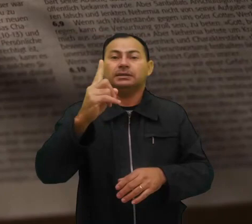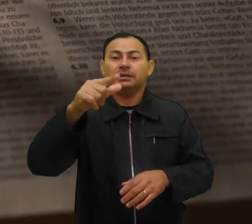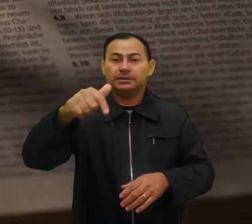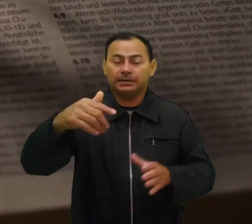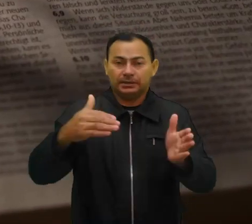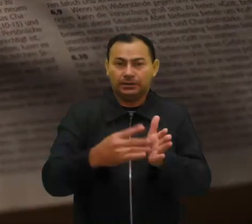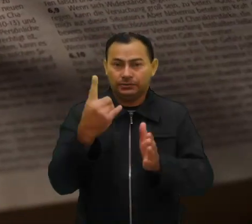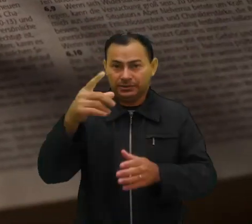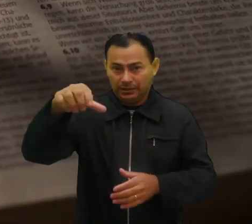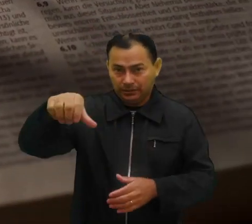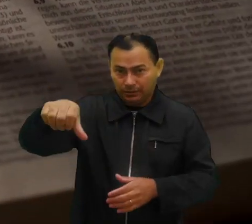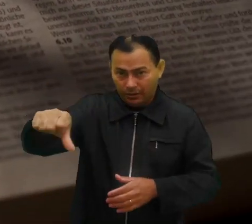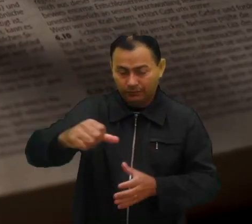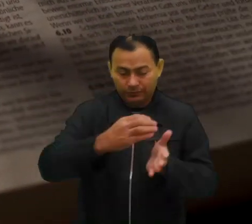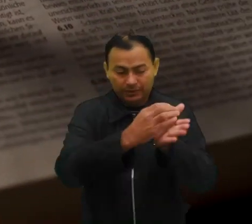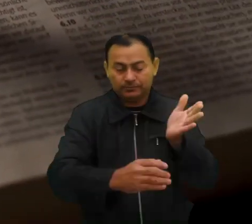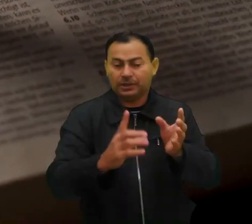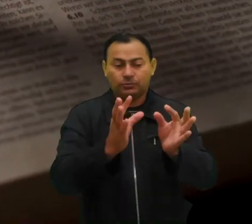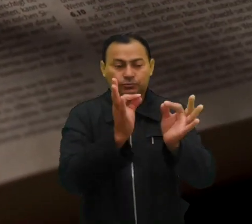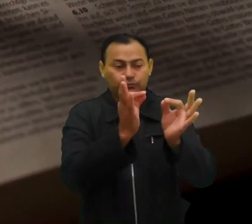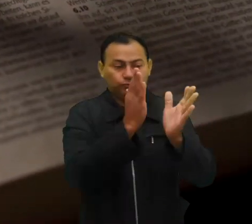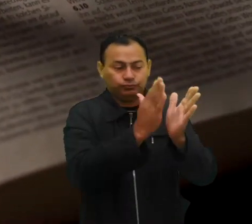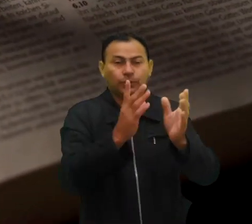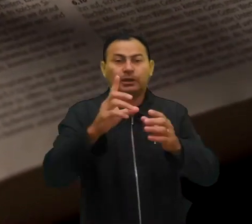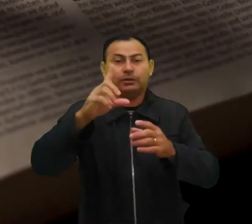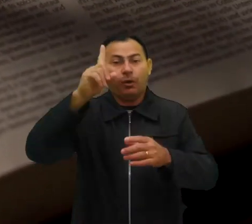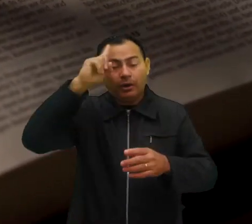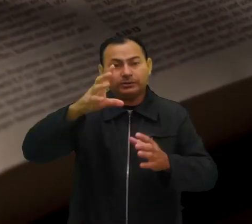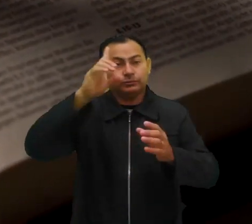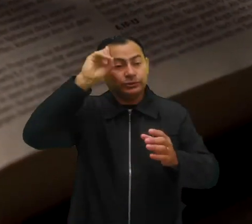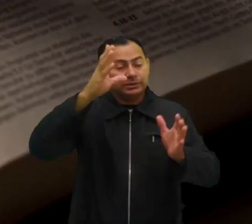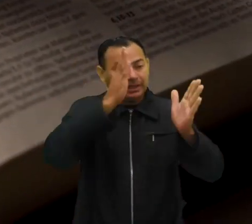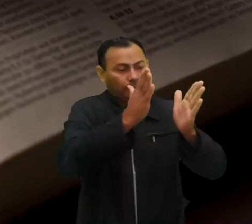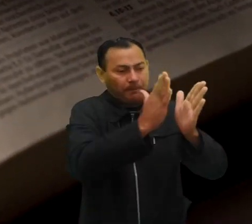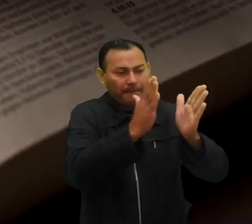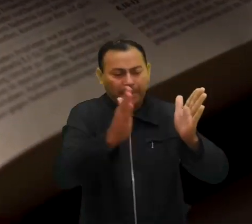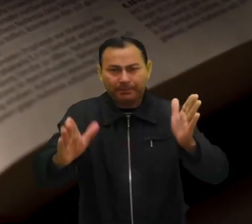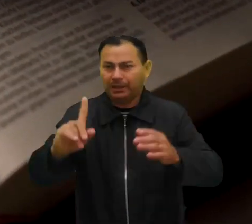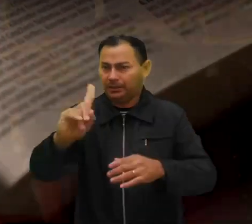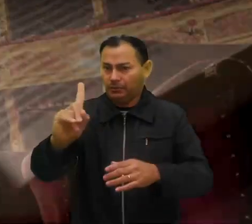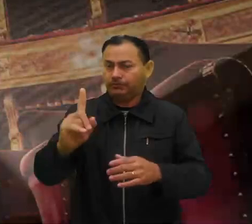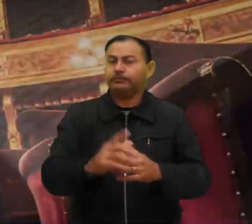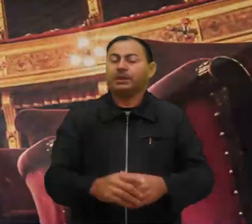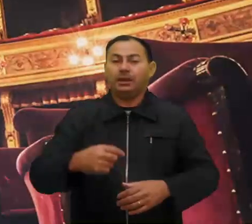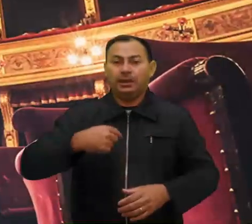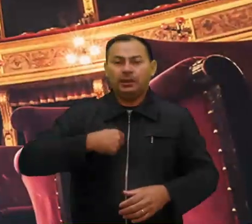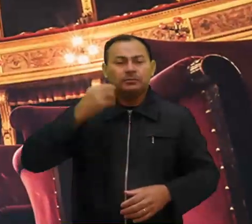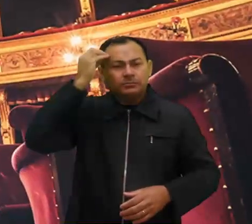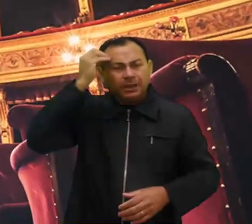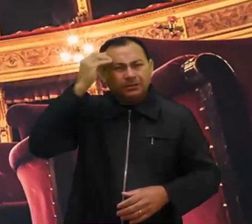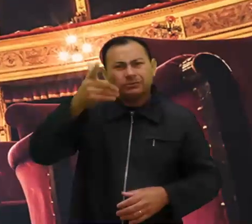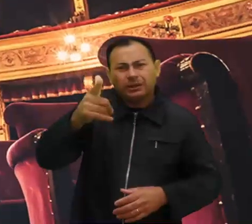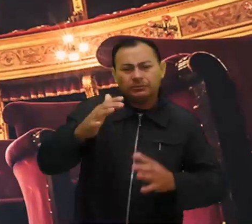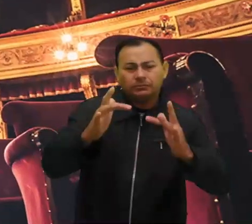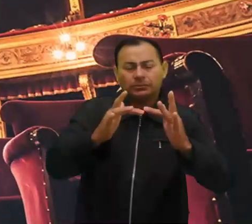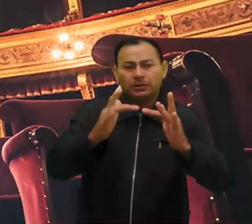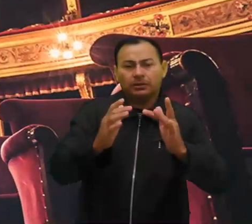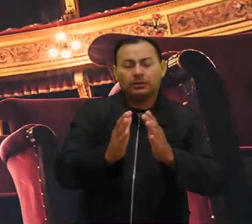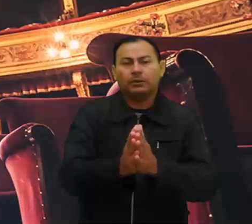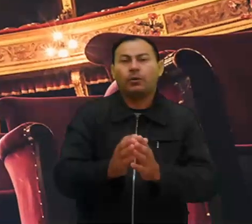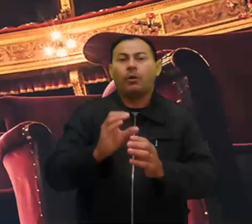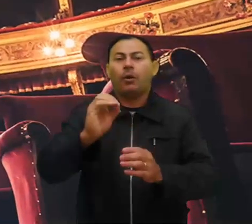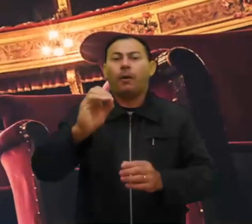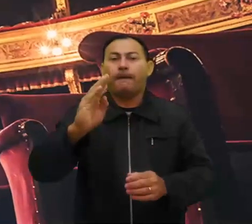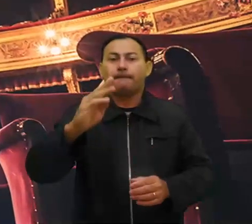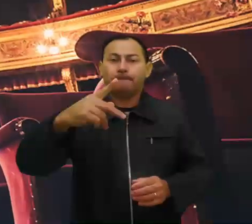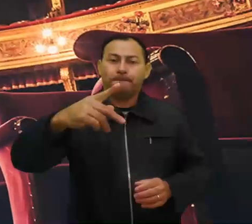17 a 19 não estão em ordem cronológica. Imagine que você, que não é muito familiarizado com